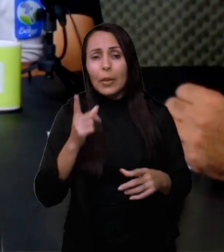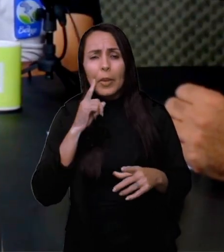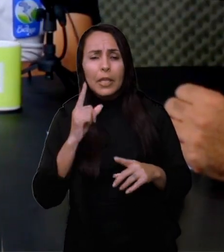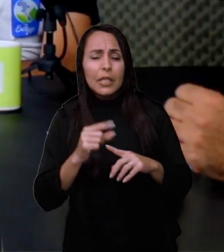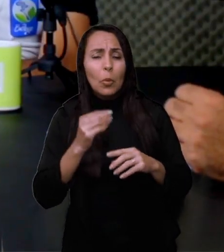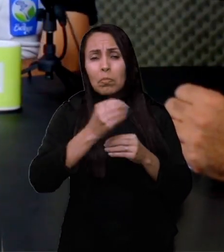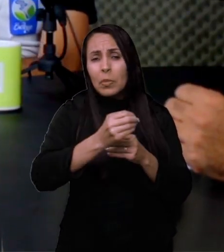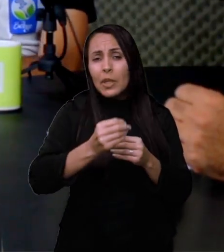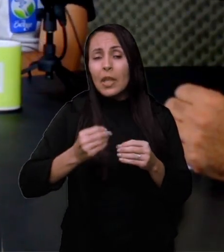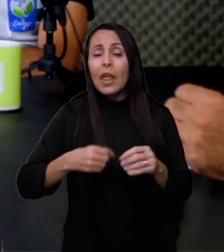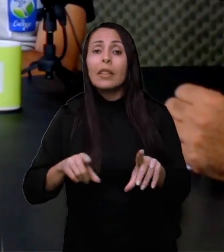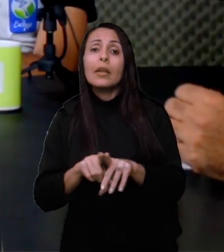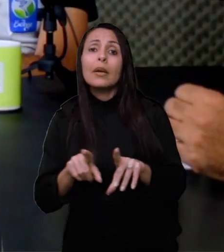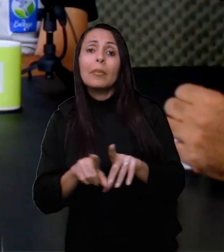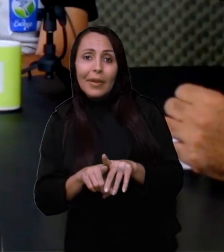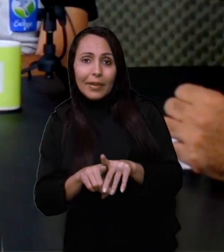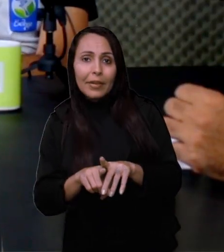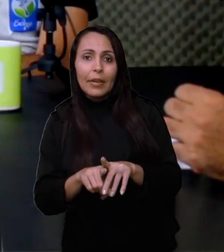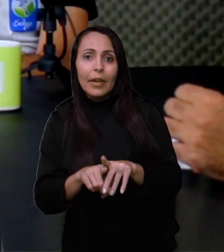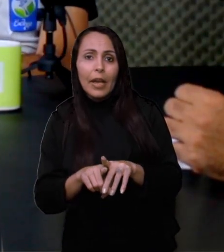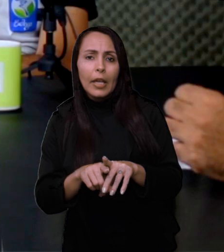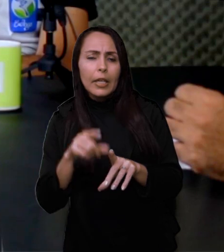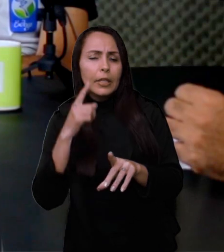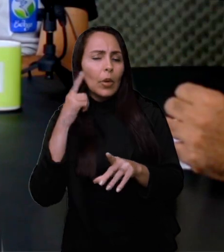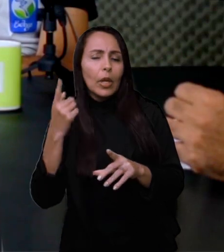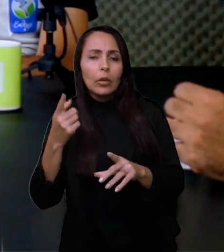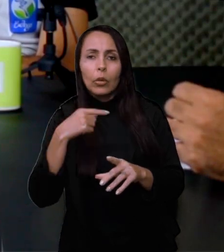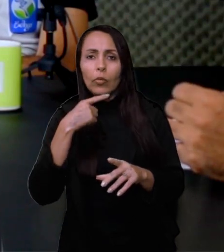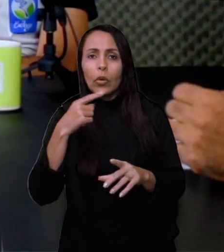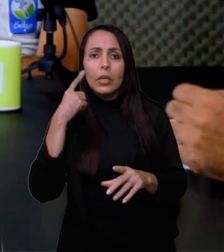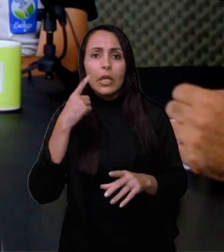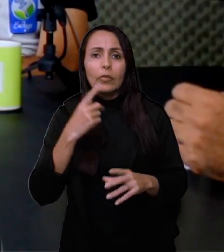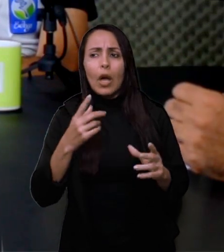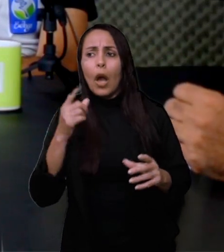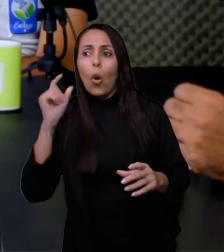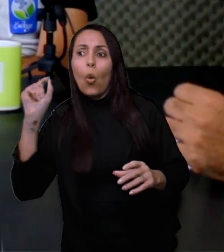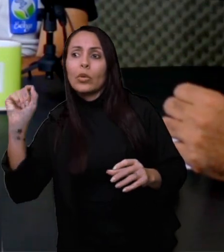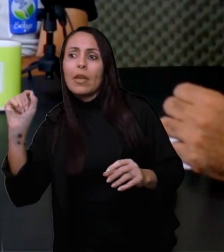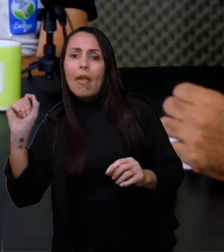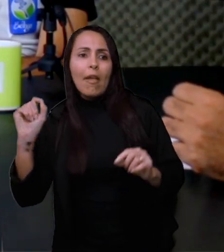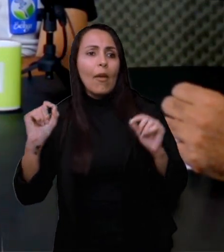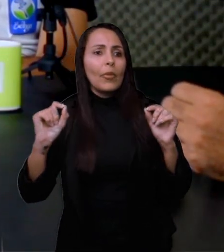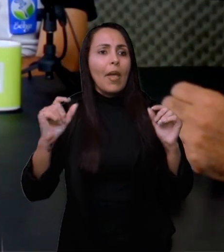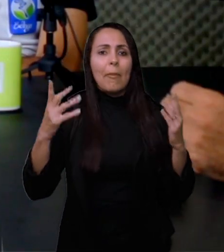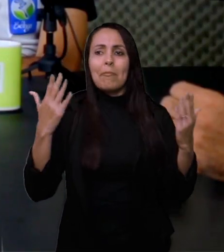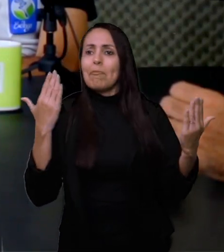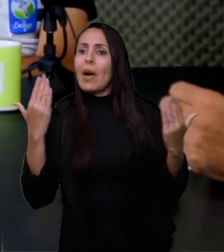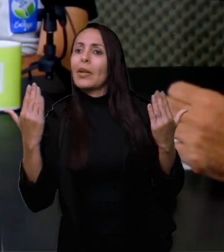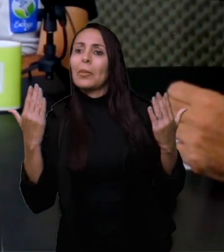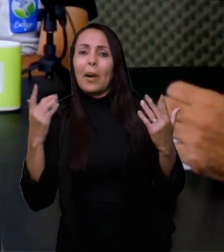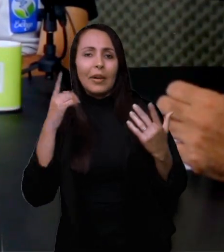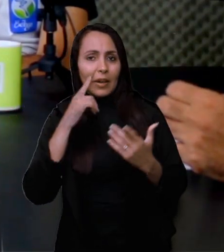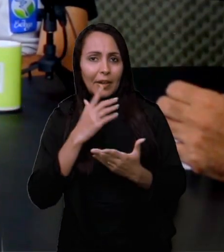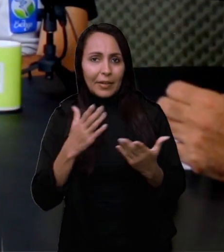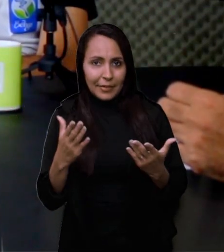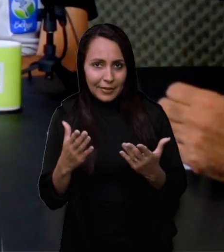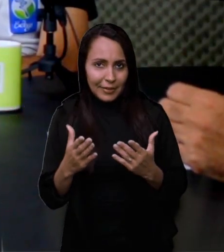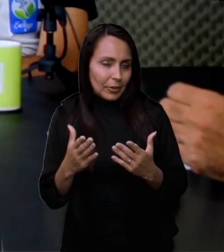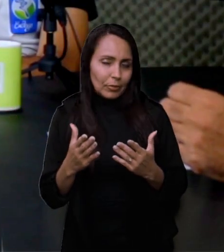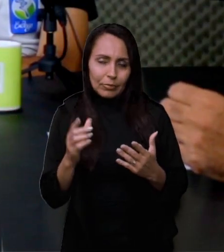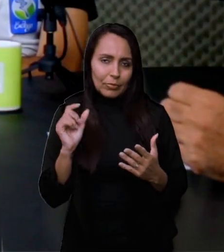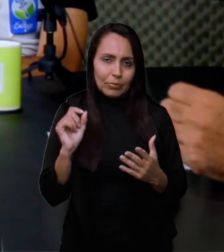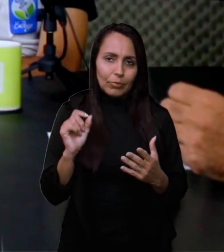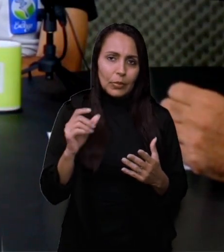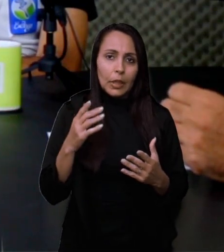pequenininhas também. Então, eles não vão conseguir distinguir o que é Claro. o alimento e o que é o microplástico. Uhum.